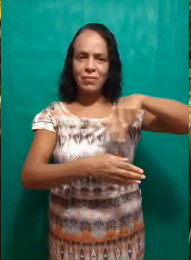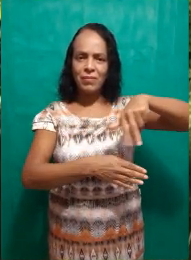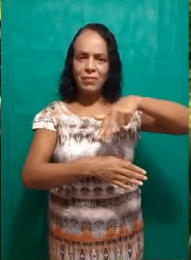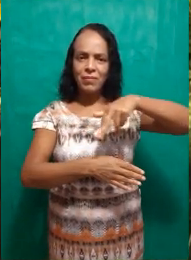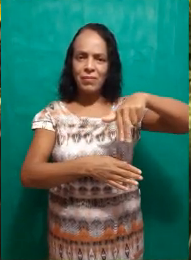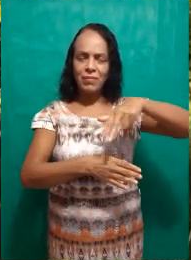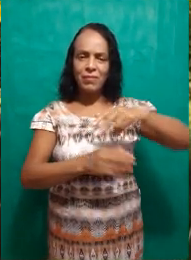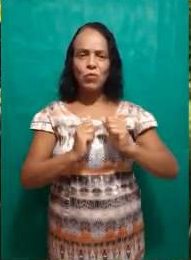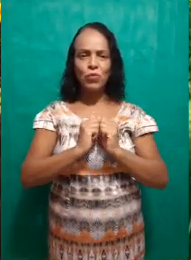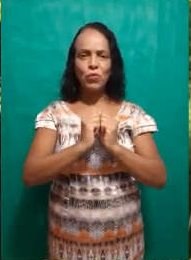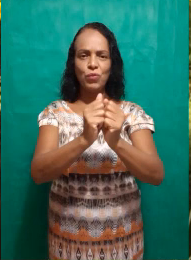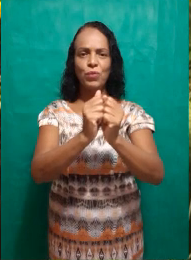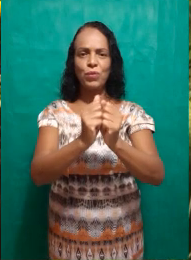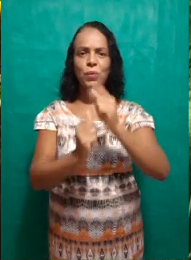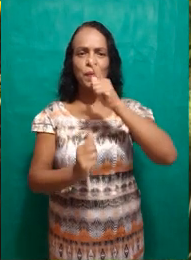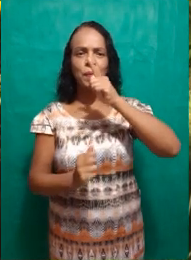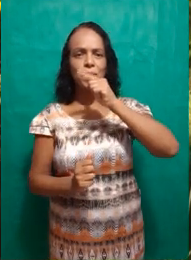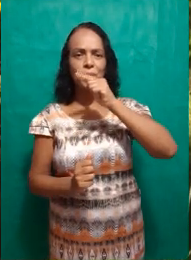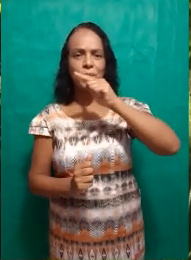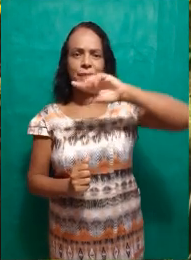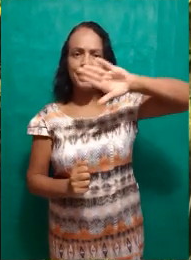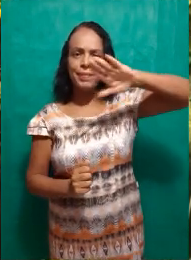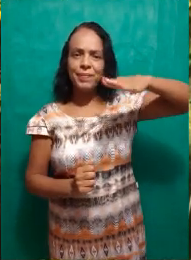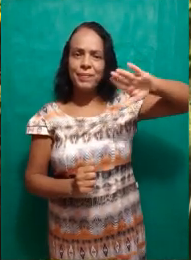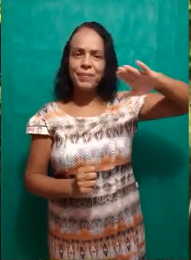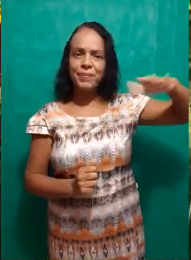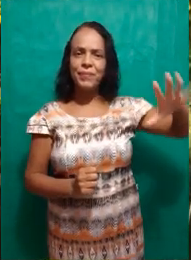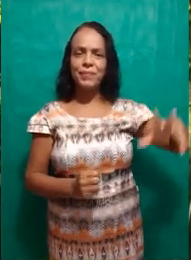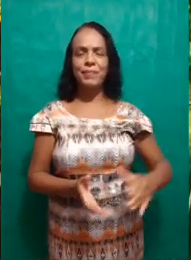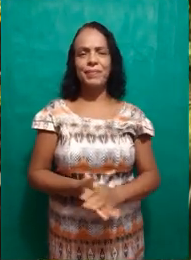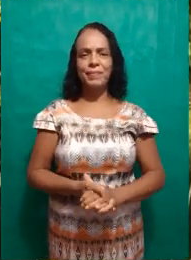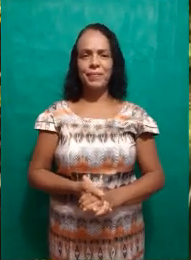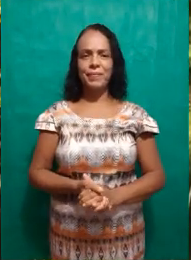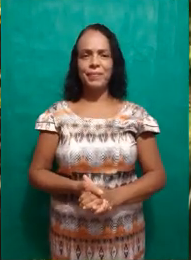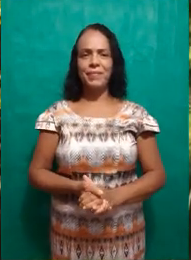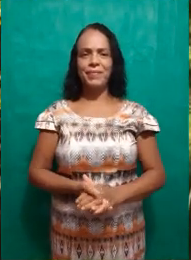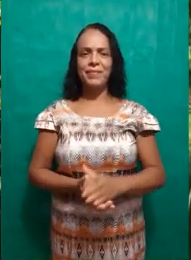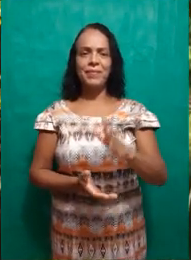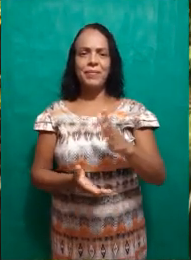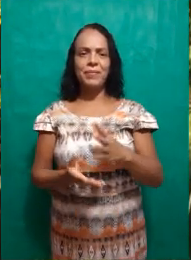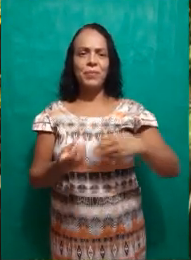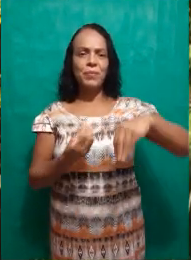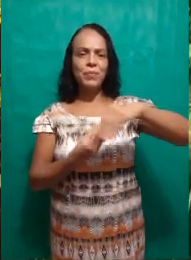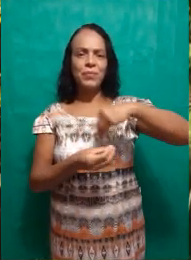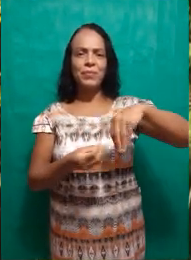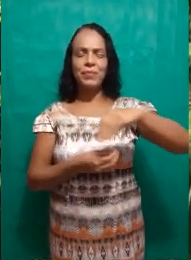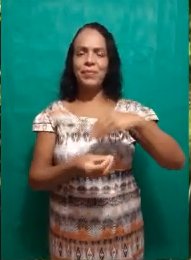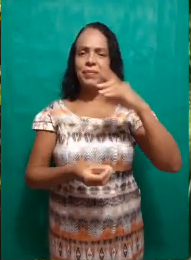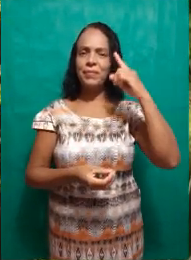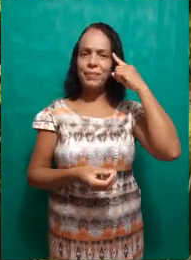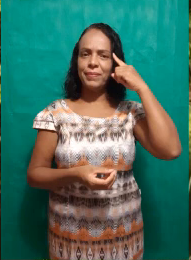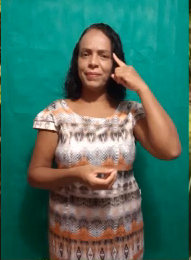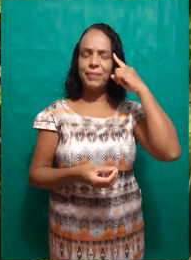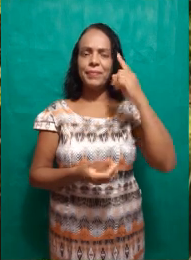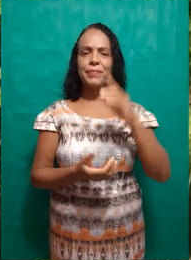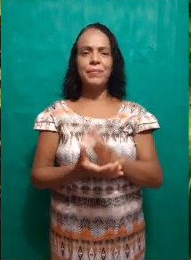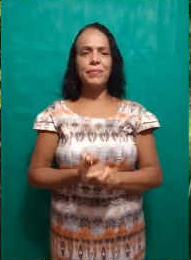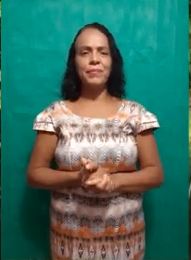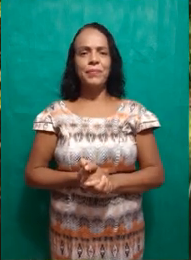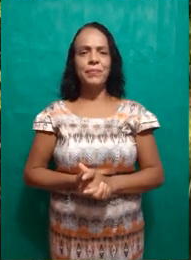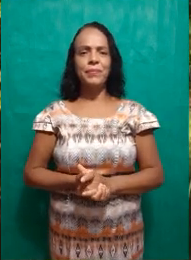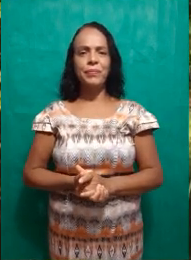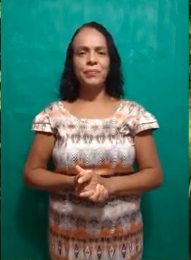Portanto, vem como fonte de inspiração, assim como os